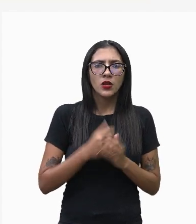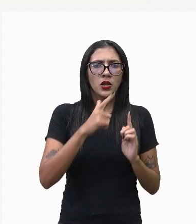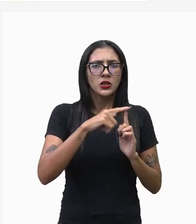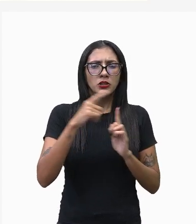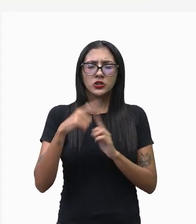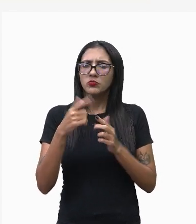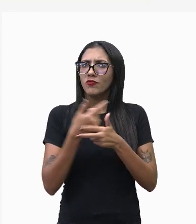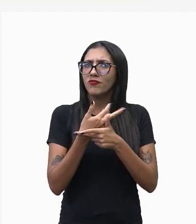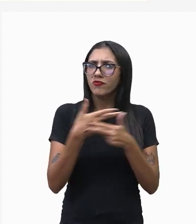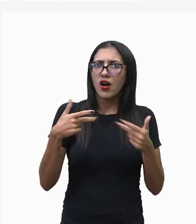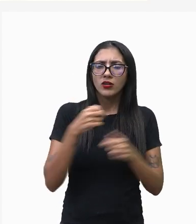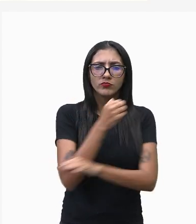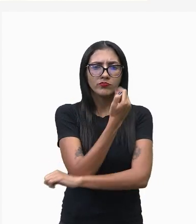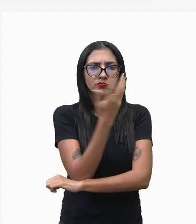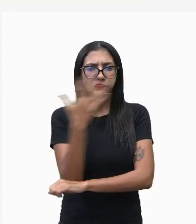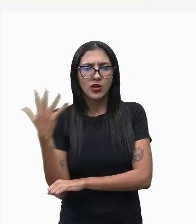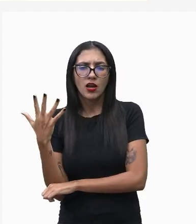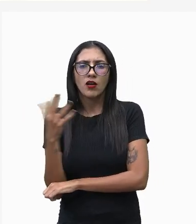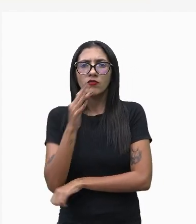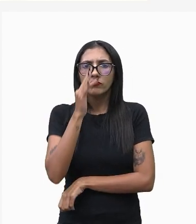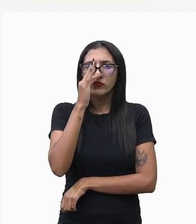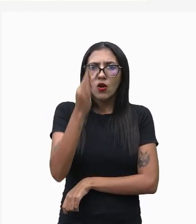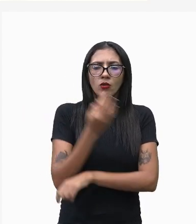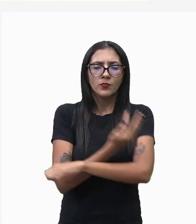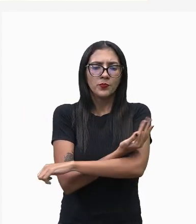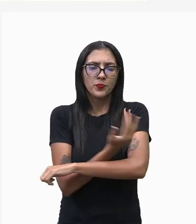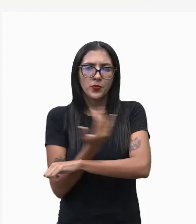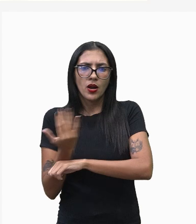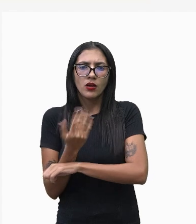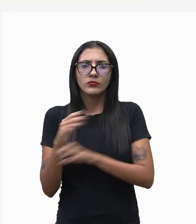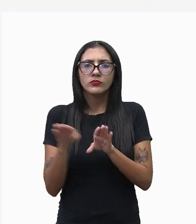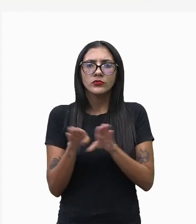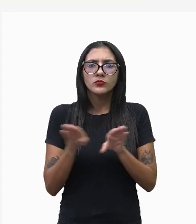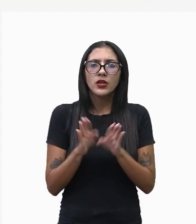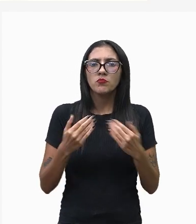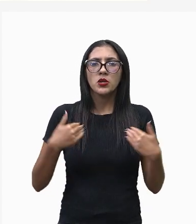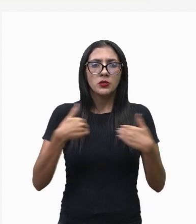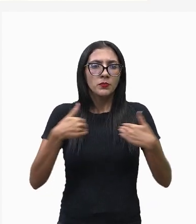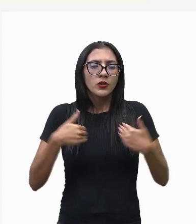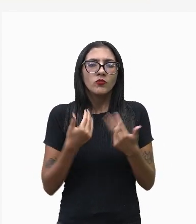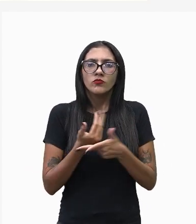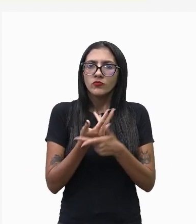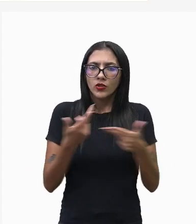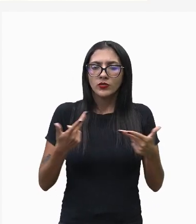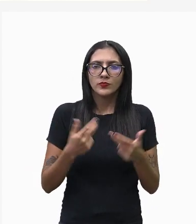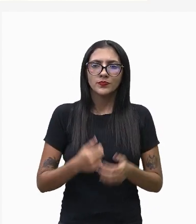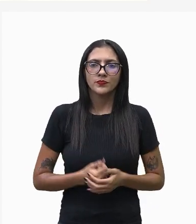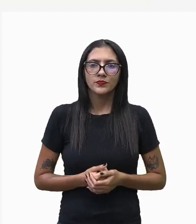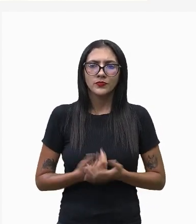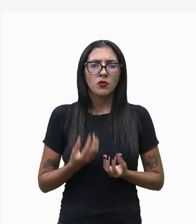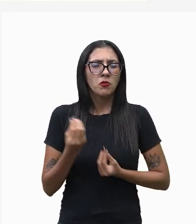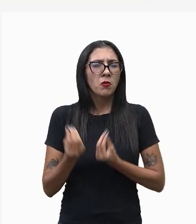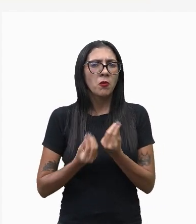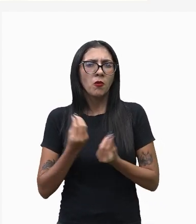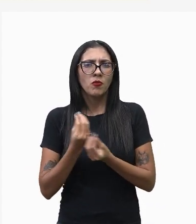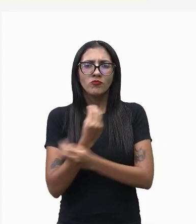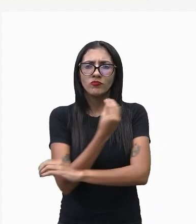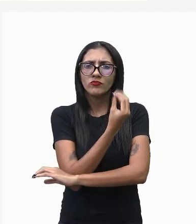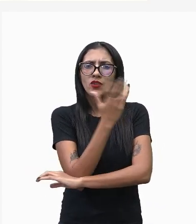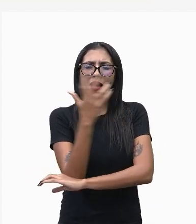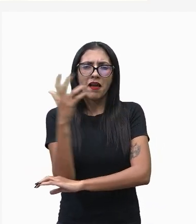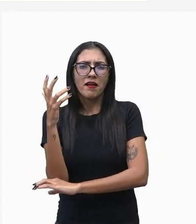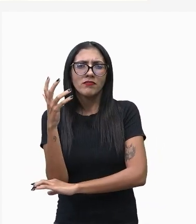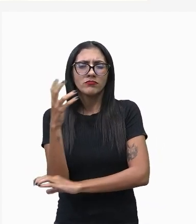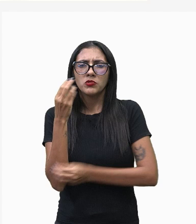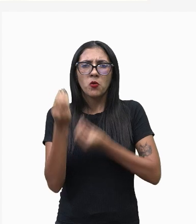de flora entre diferentes áreas protegidas. Então, como é que pode a flora se deslocar? Através de sementes,